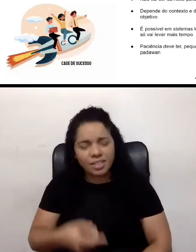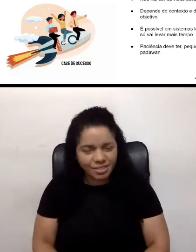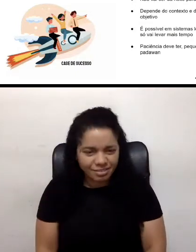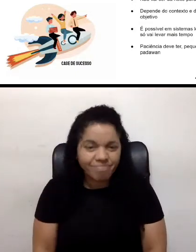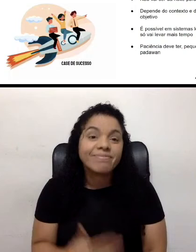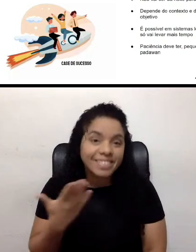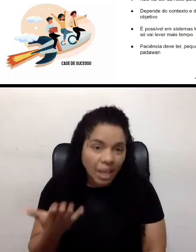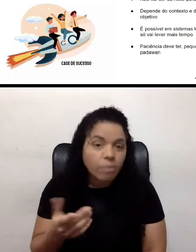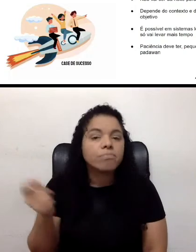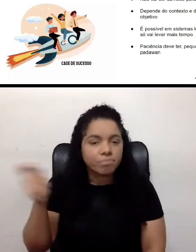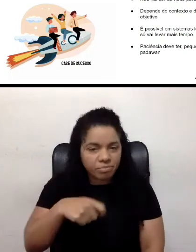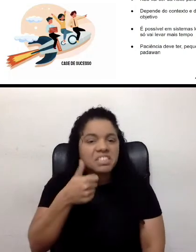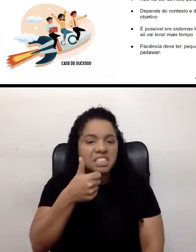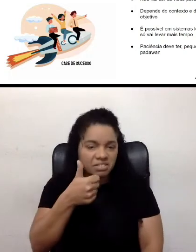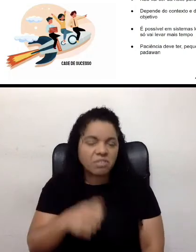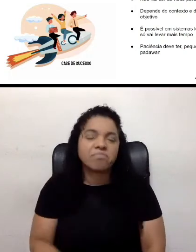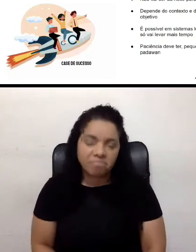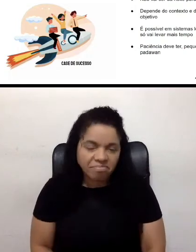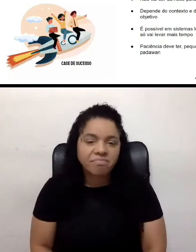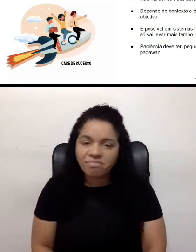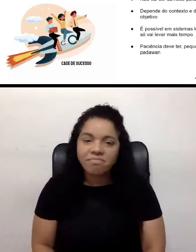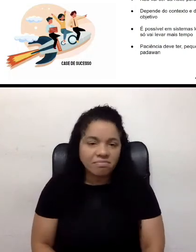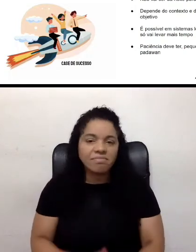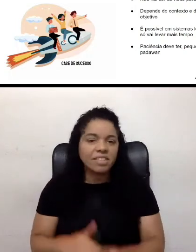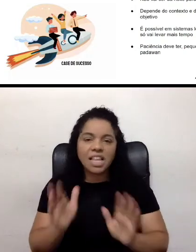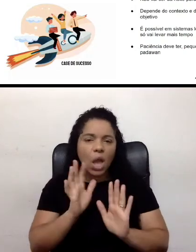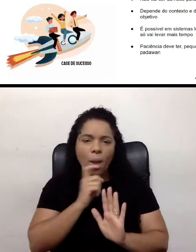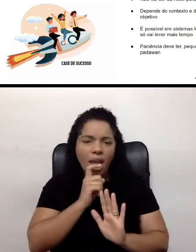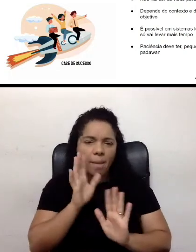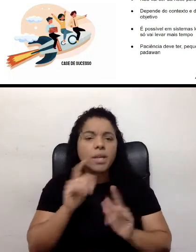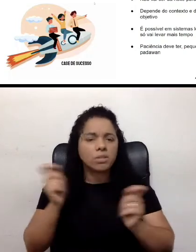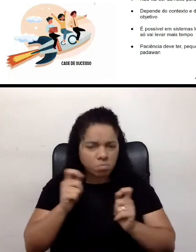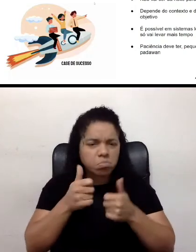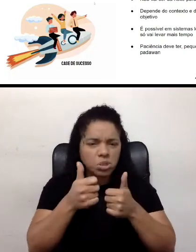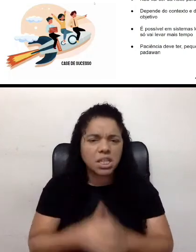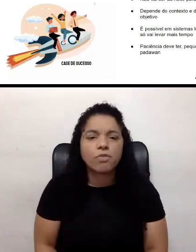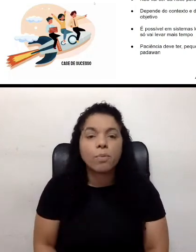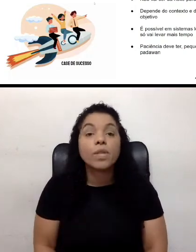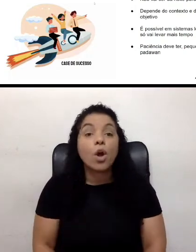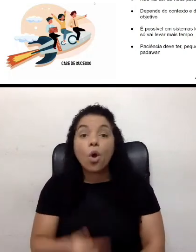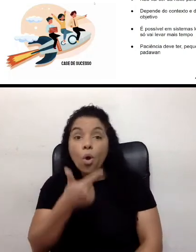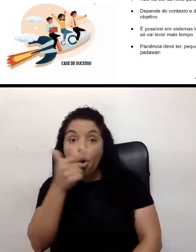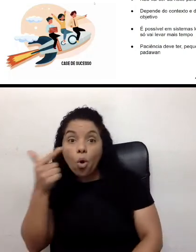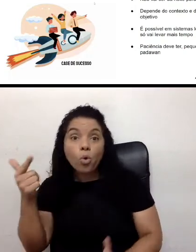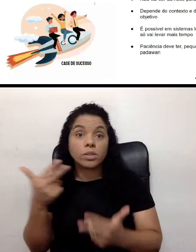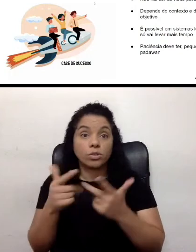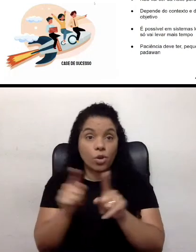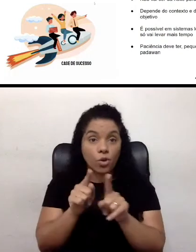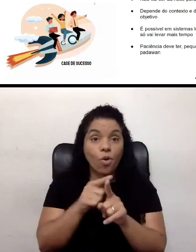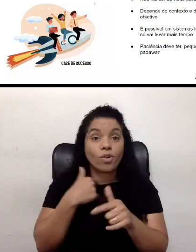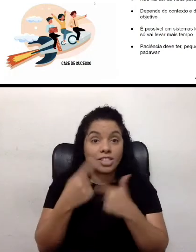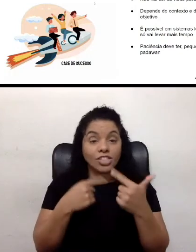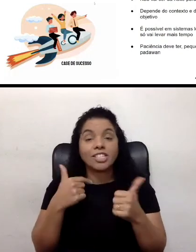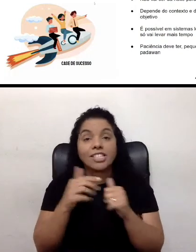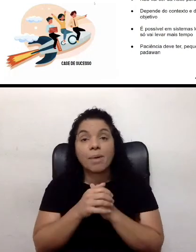Então, assim, é possível. Não é mito. E outras coisas, né? A gente